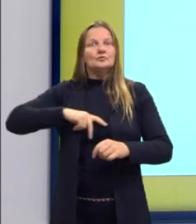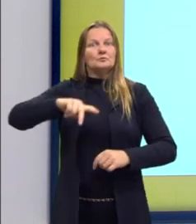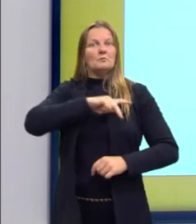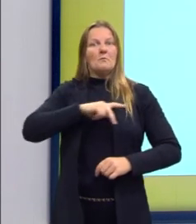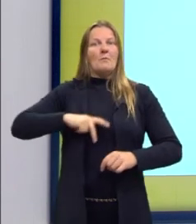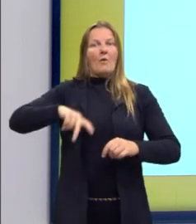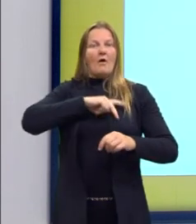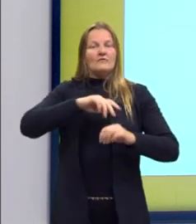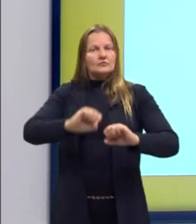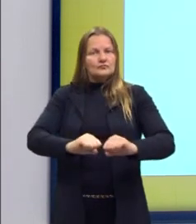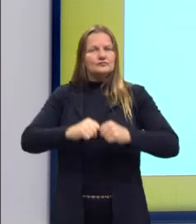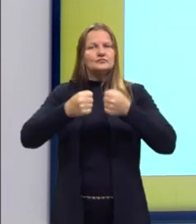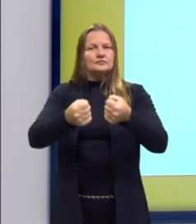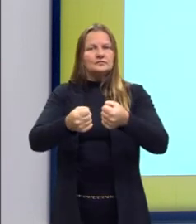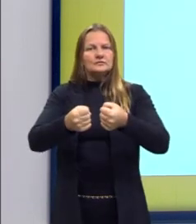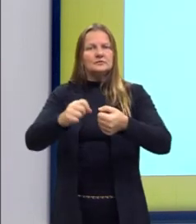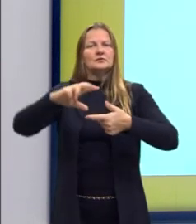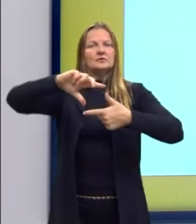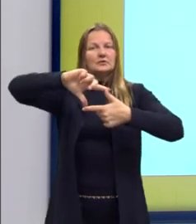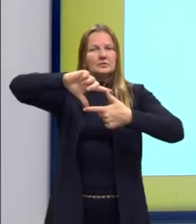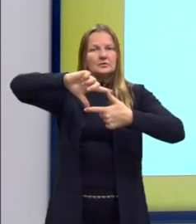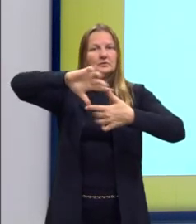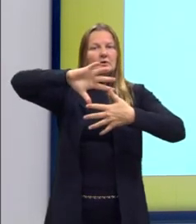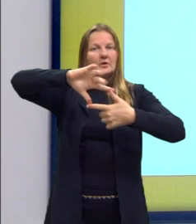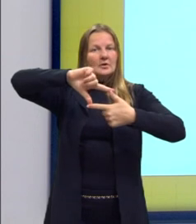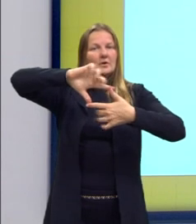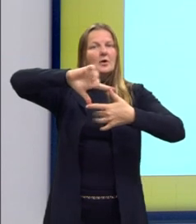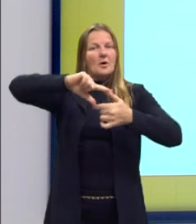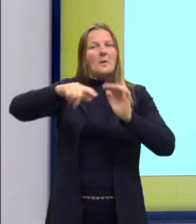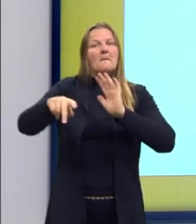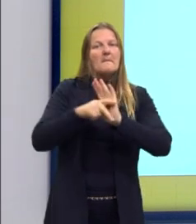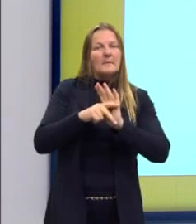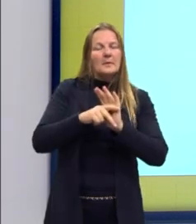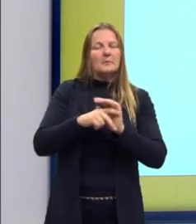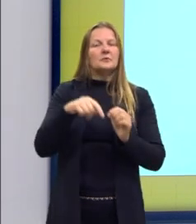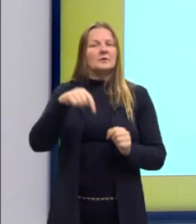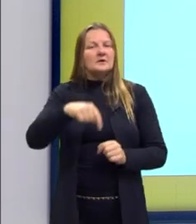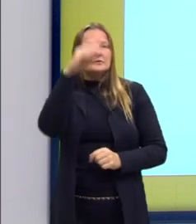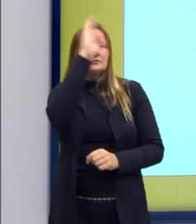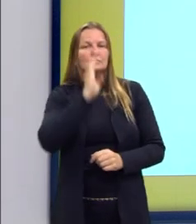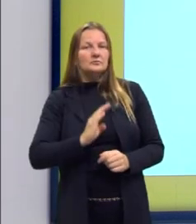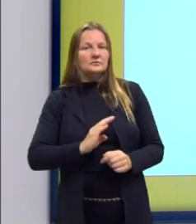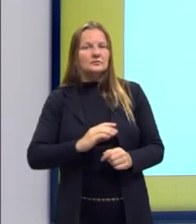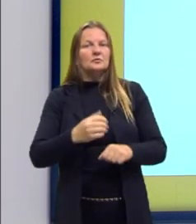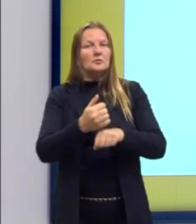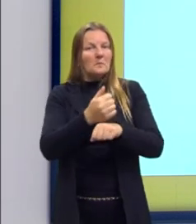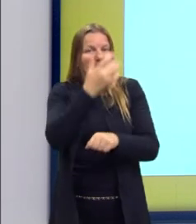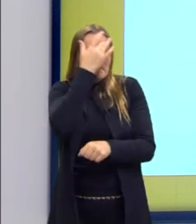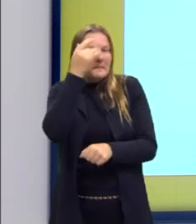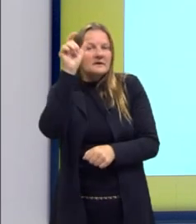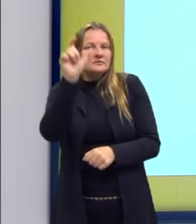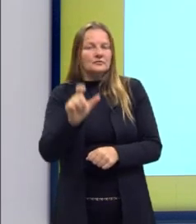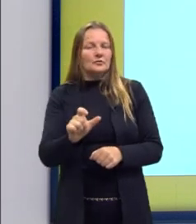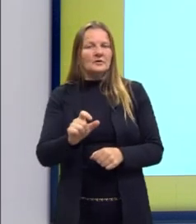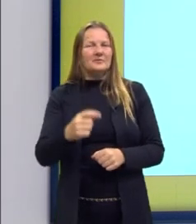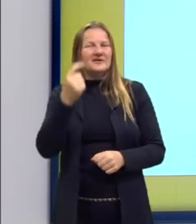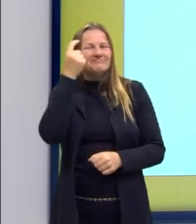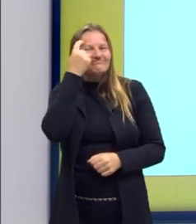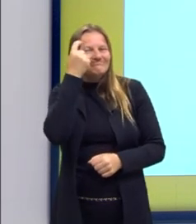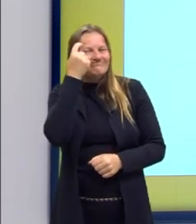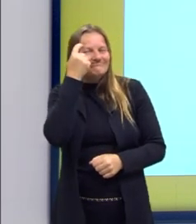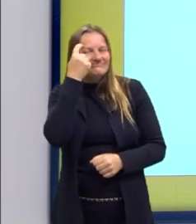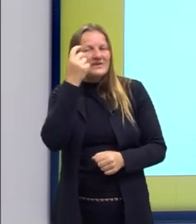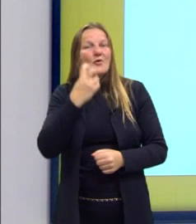povos que defendem o etnocentrismo europeu que tem brasileiros por exemplo né Isso é fruto de uma mentalidade